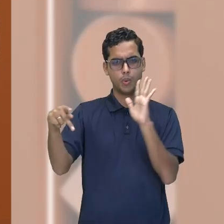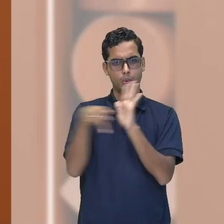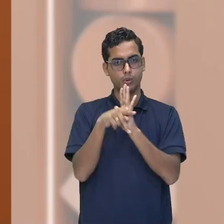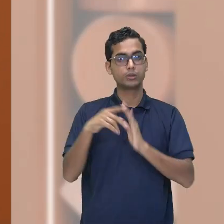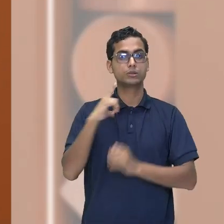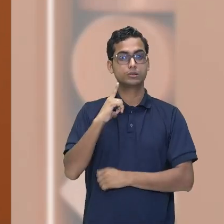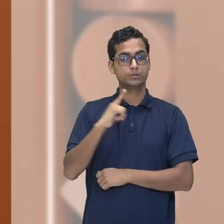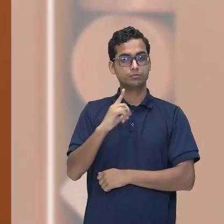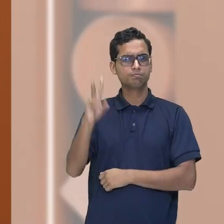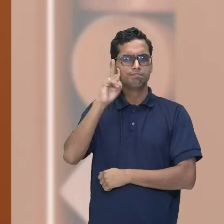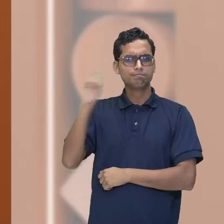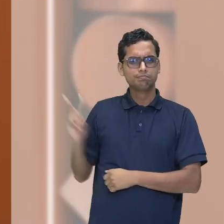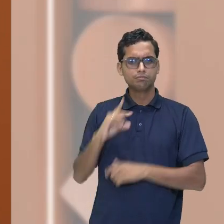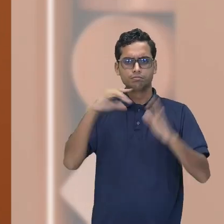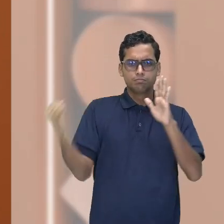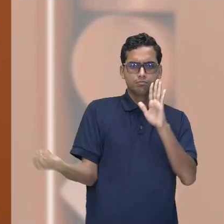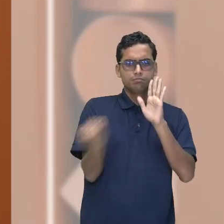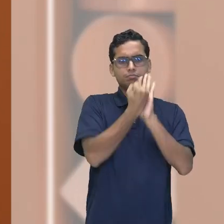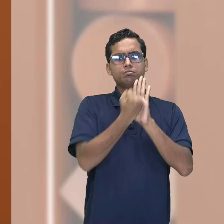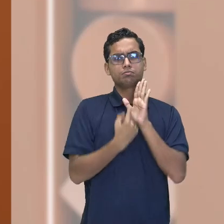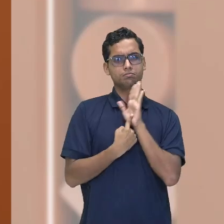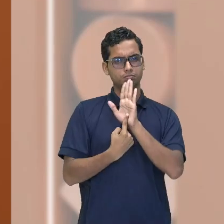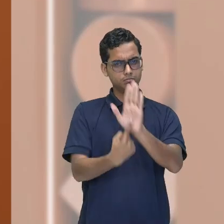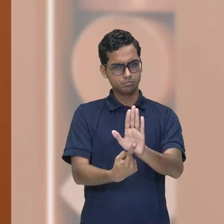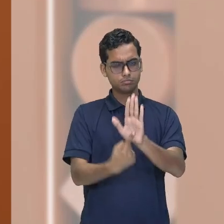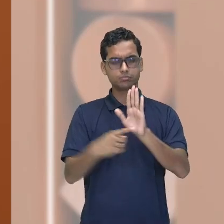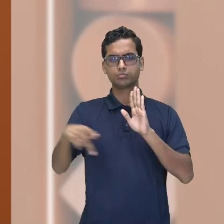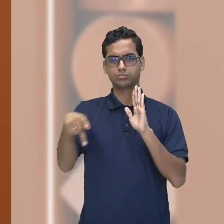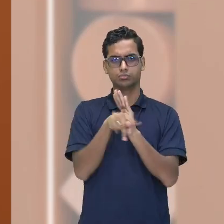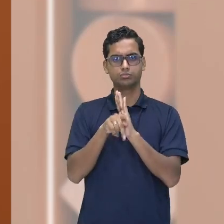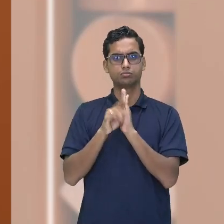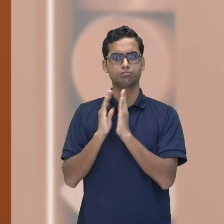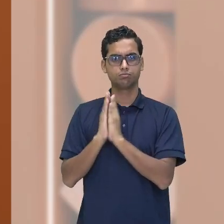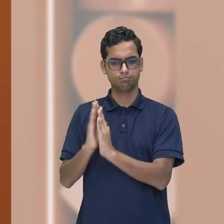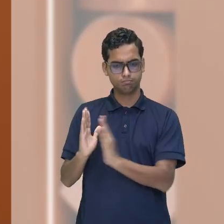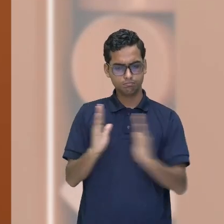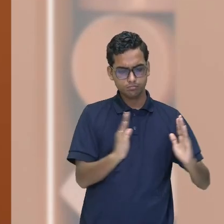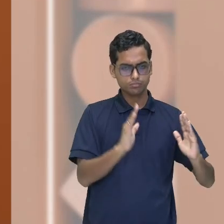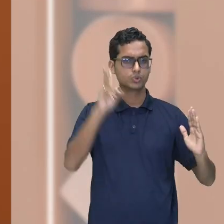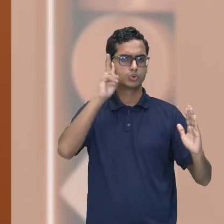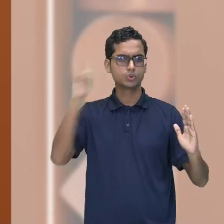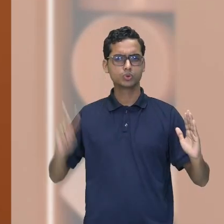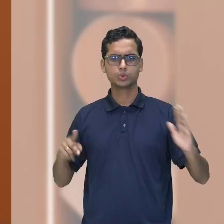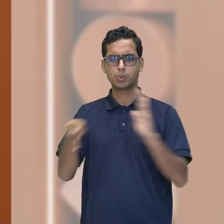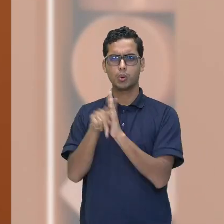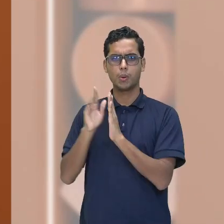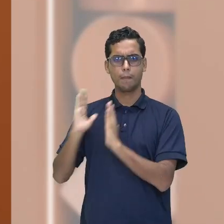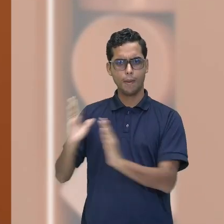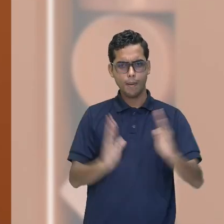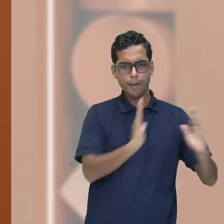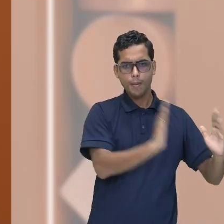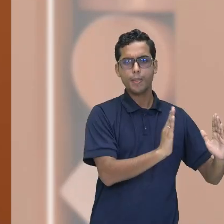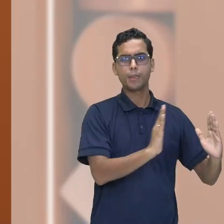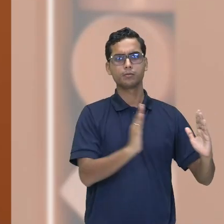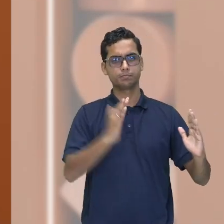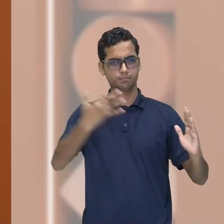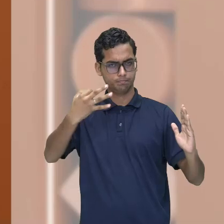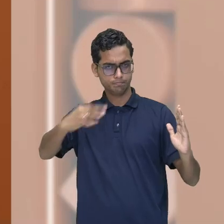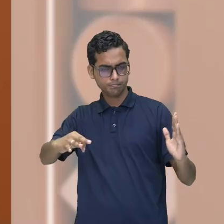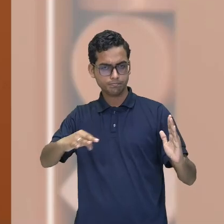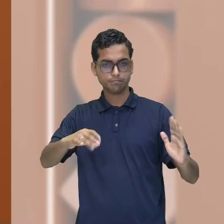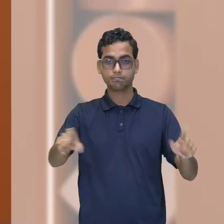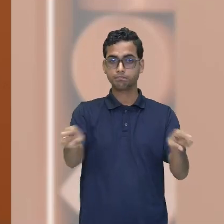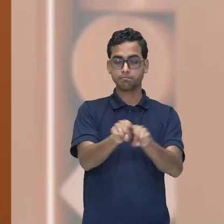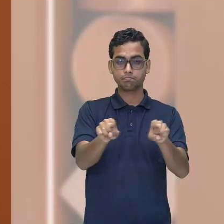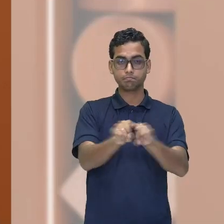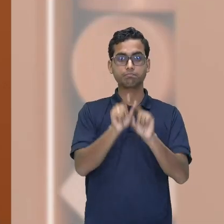e desses marcos que são colocados como divisores históricos dos períodos, ok? Mas é dessa